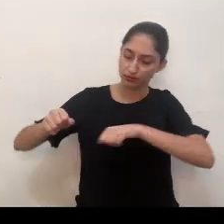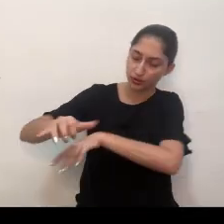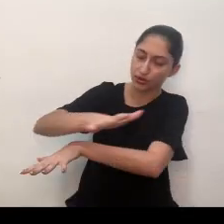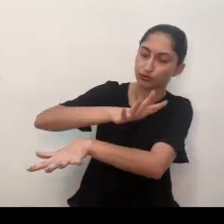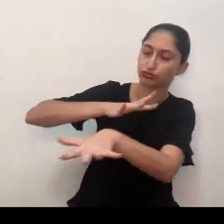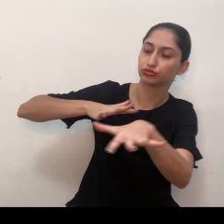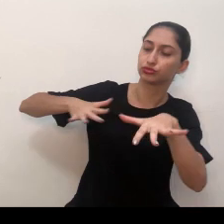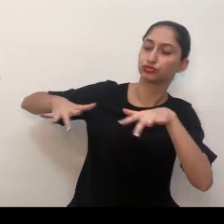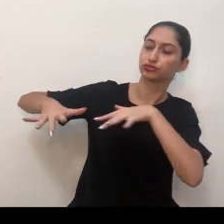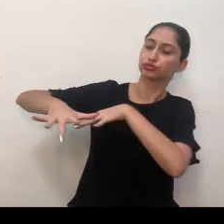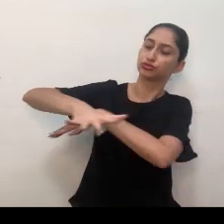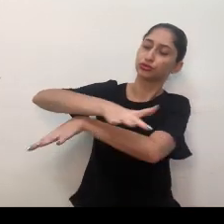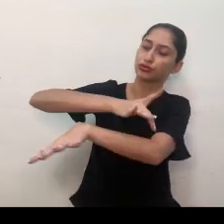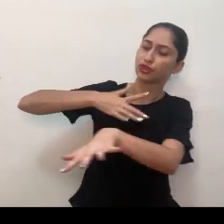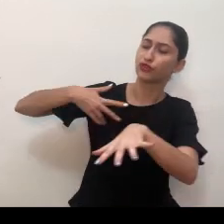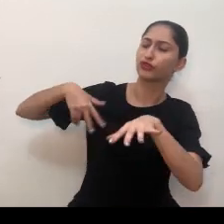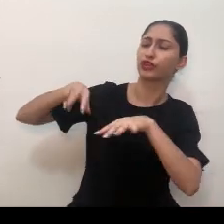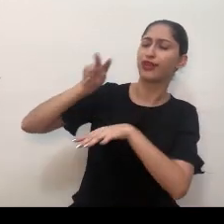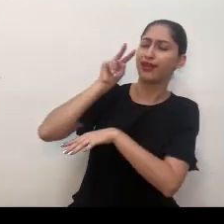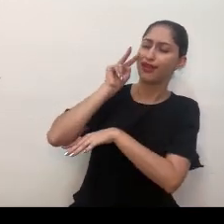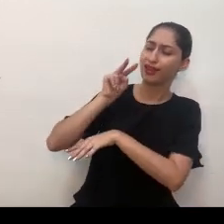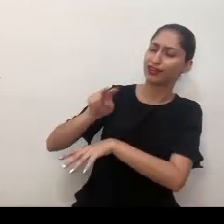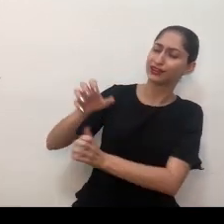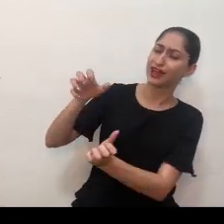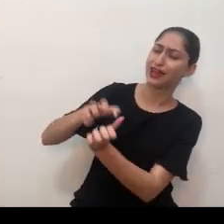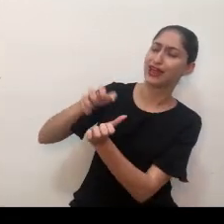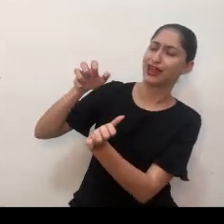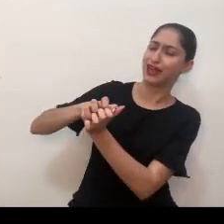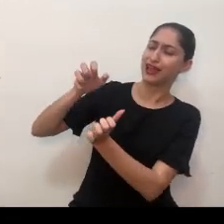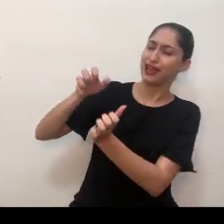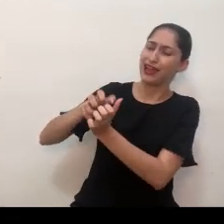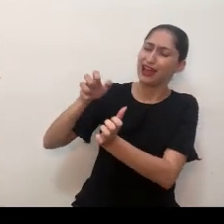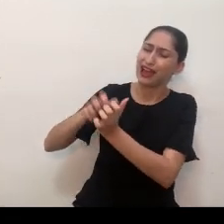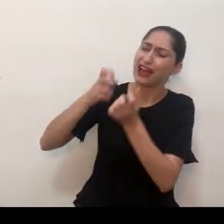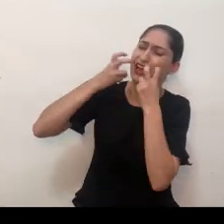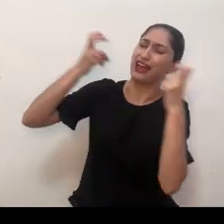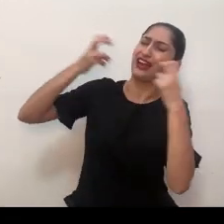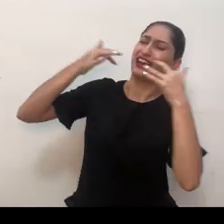Na roda do Cisuí eu vi